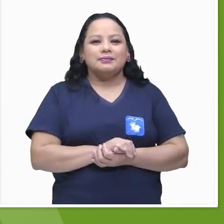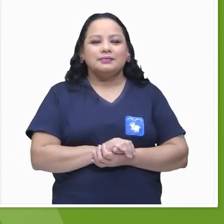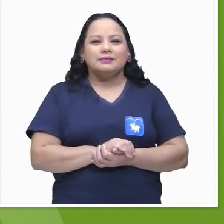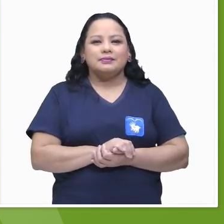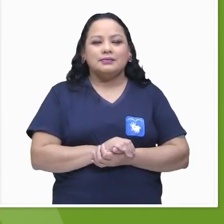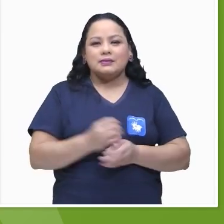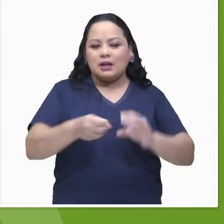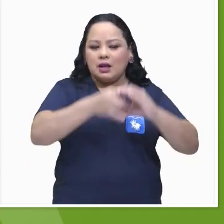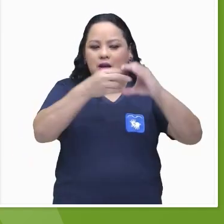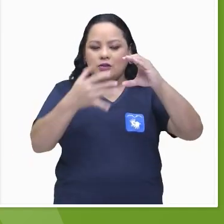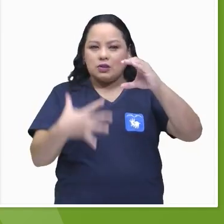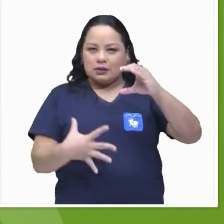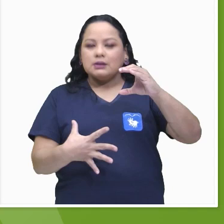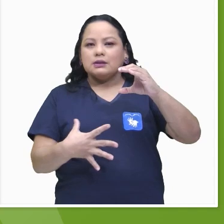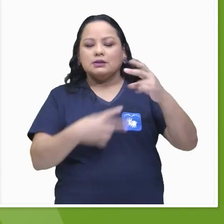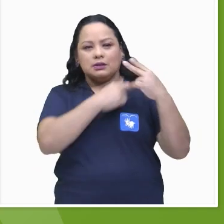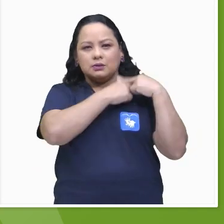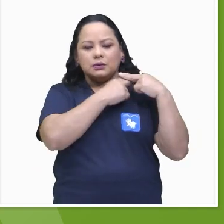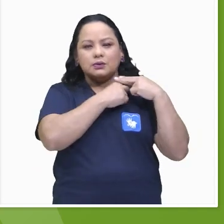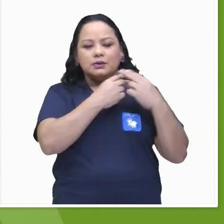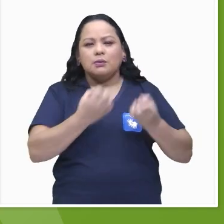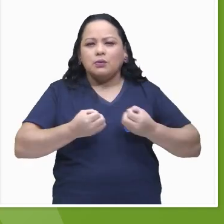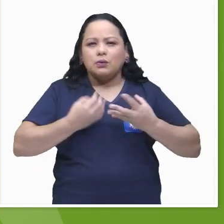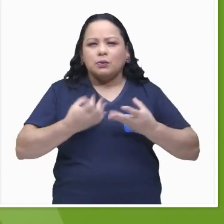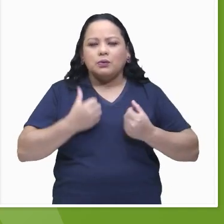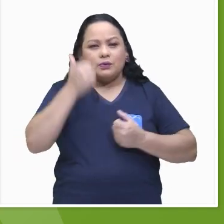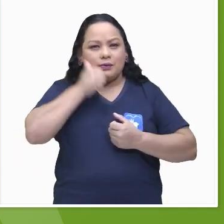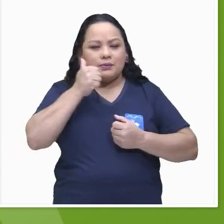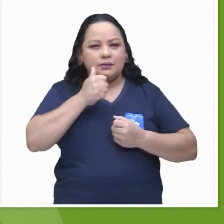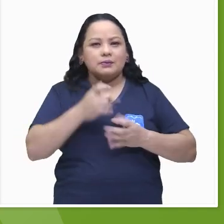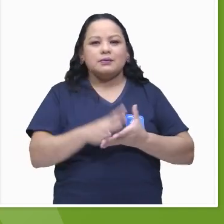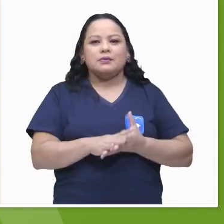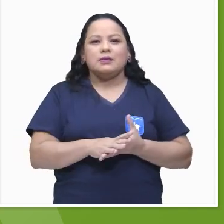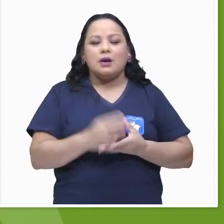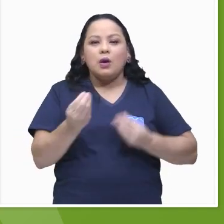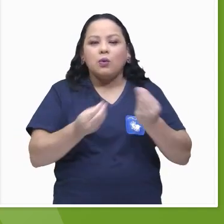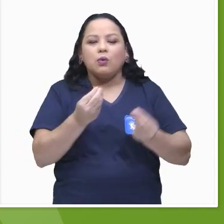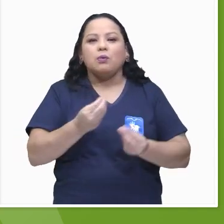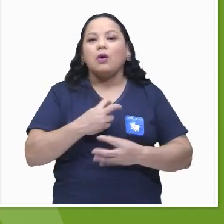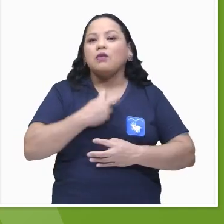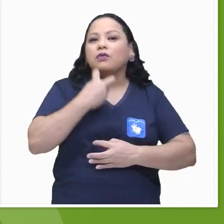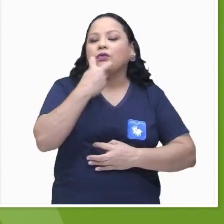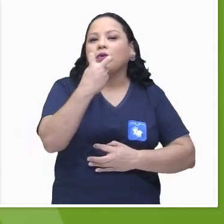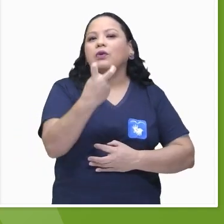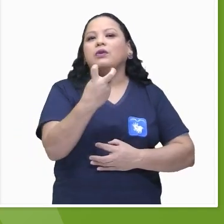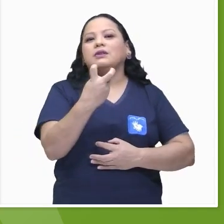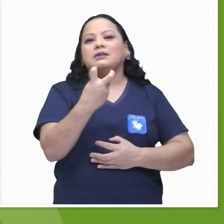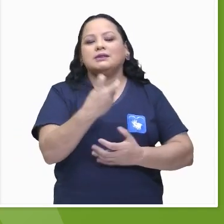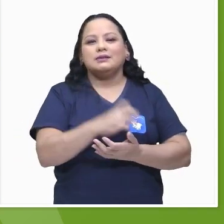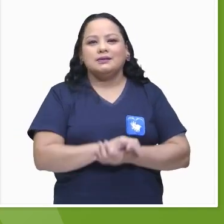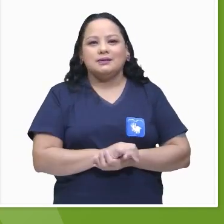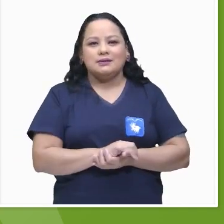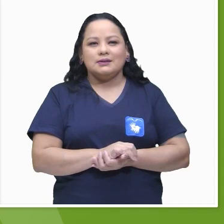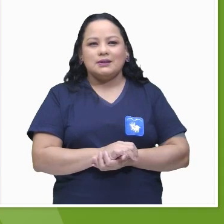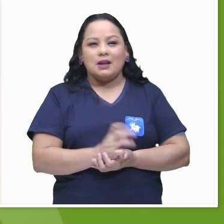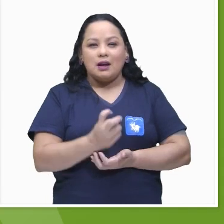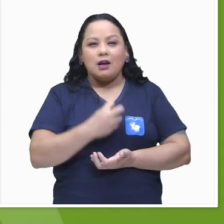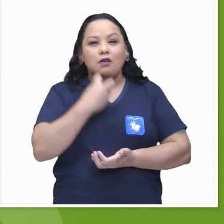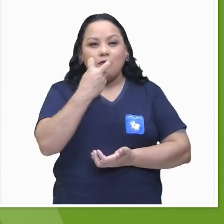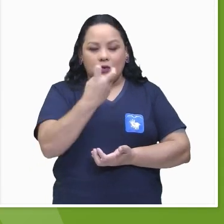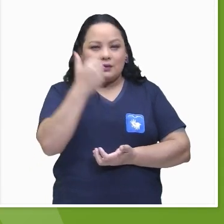as características femininas, né? Como a voz das meninas é mais aguda,